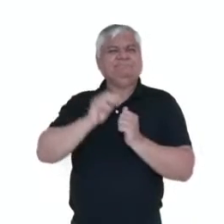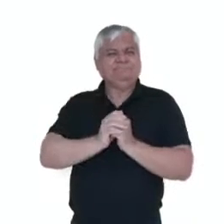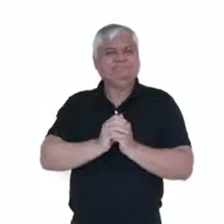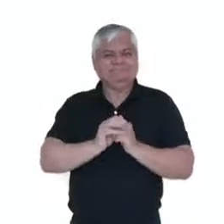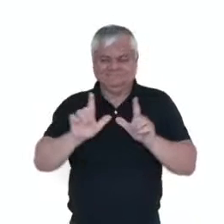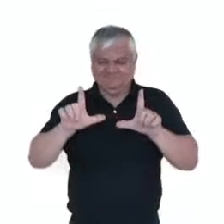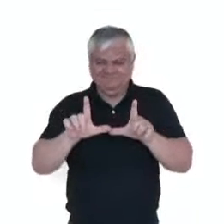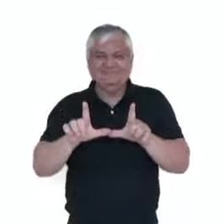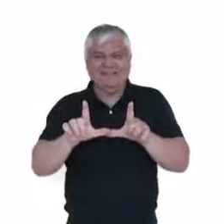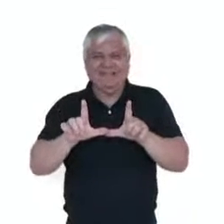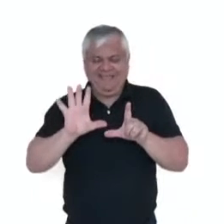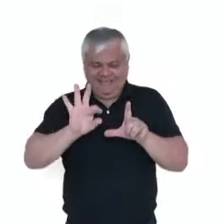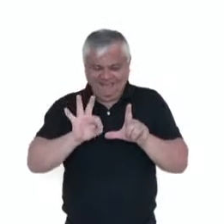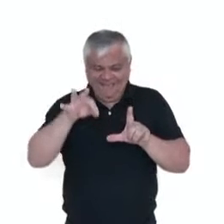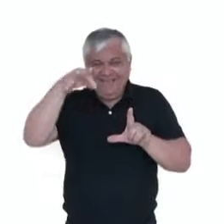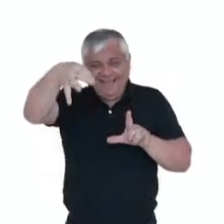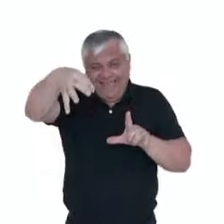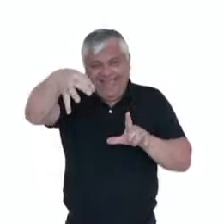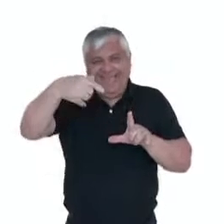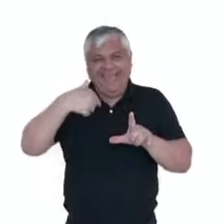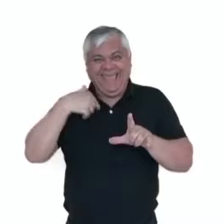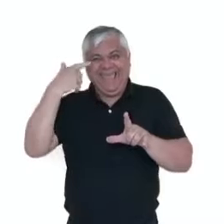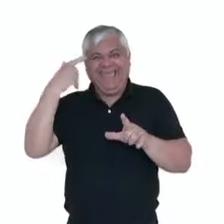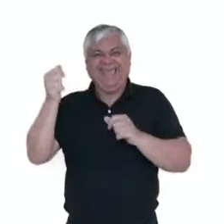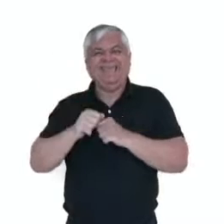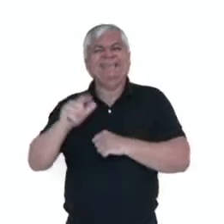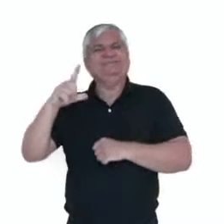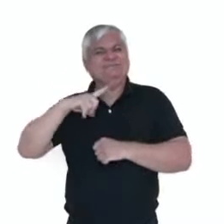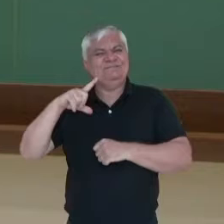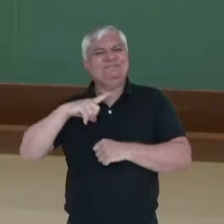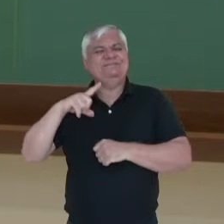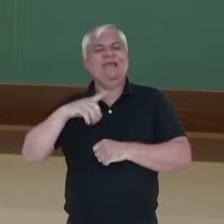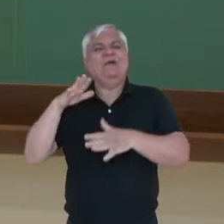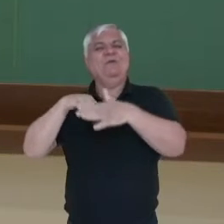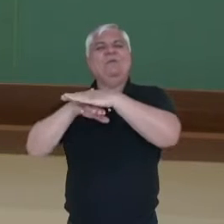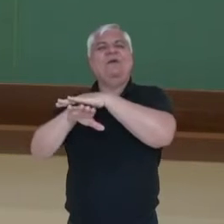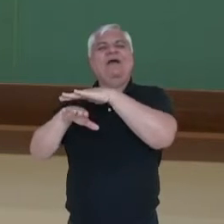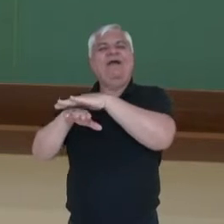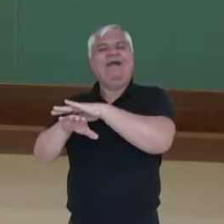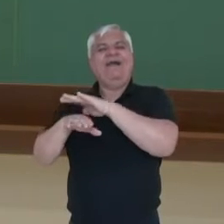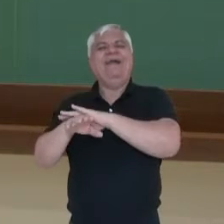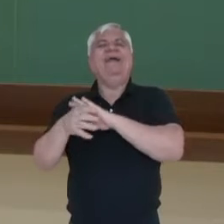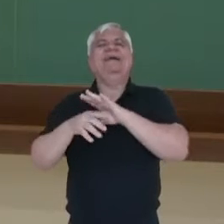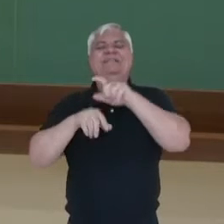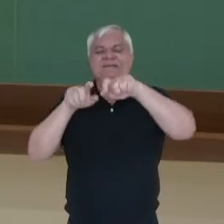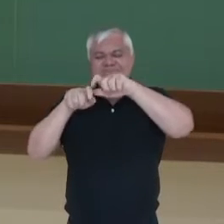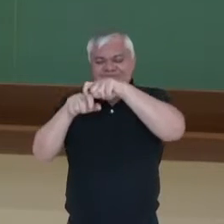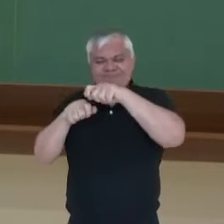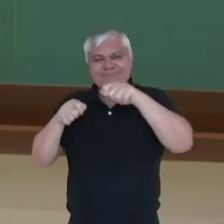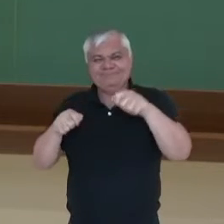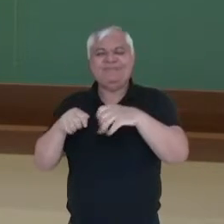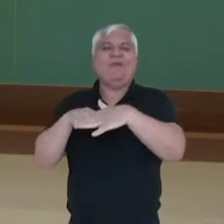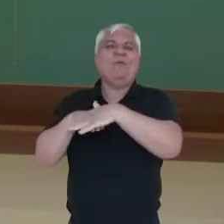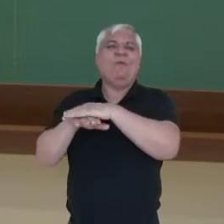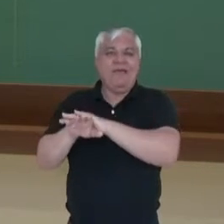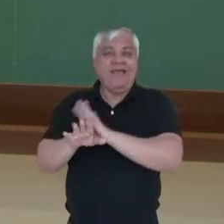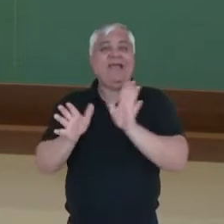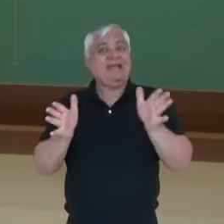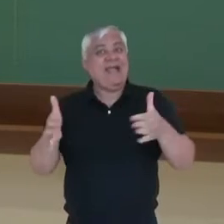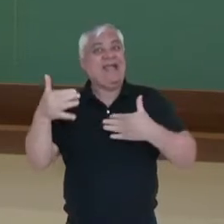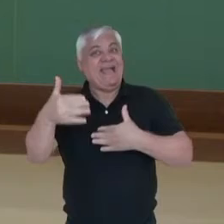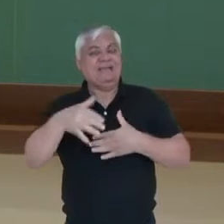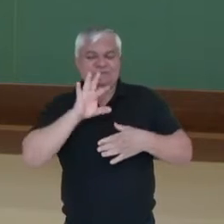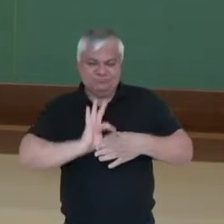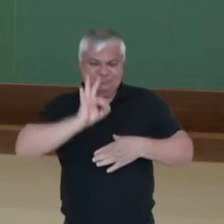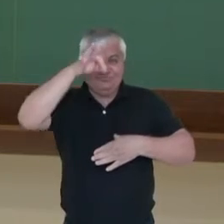esses envelopes de carta, os cartões postais, as pessoas guardavam amarradinhos e tinha uma caixinha própria